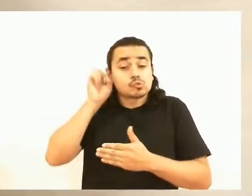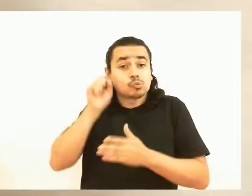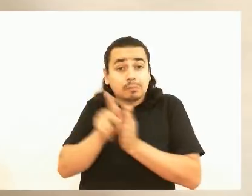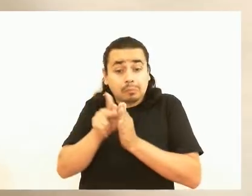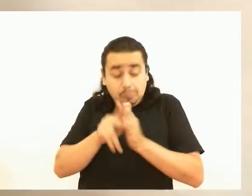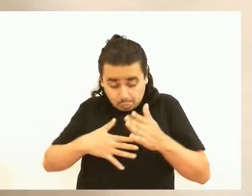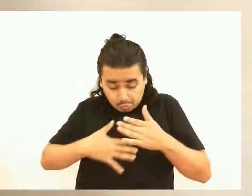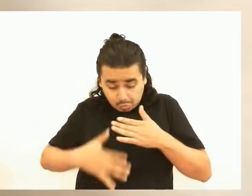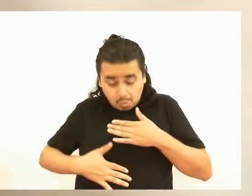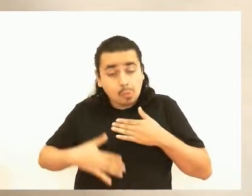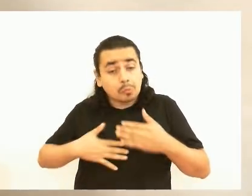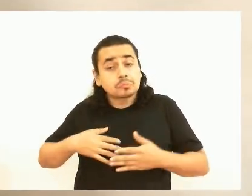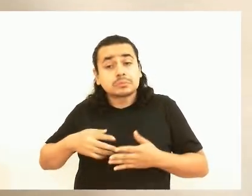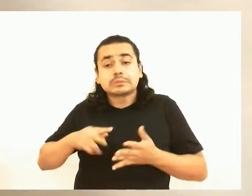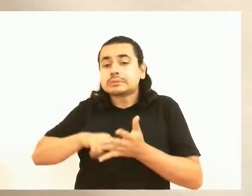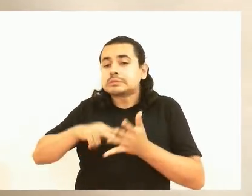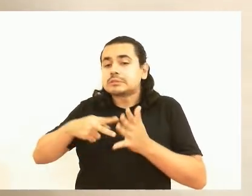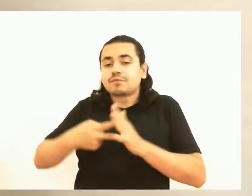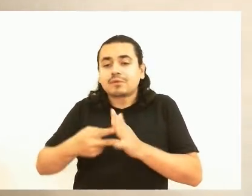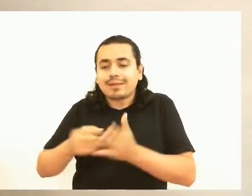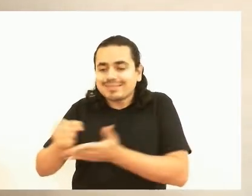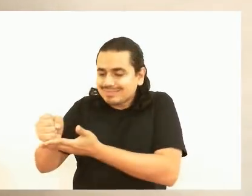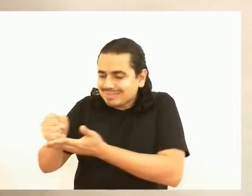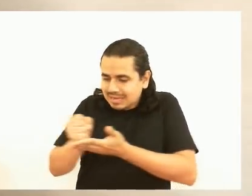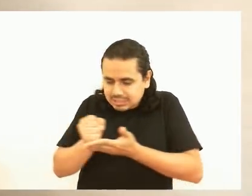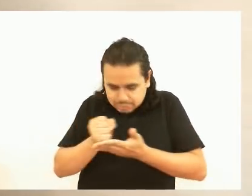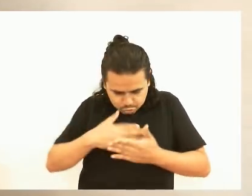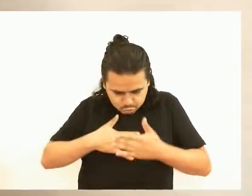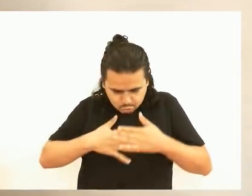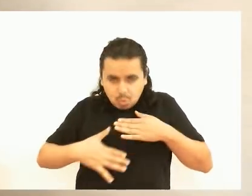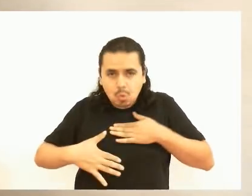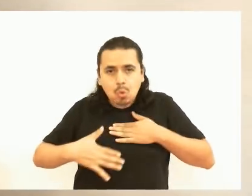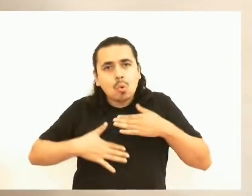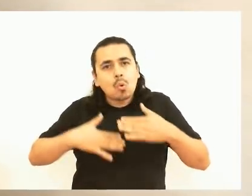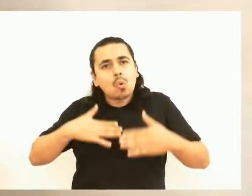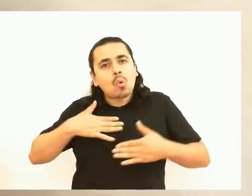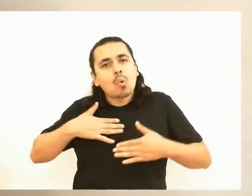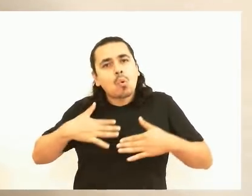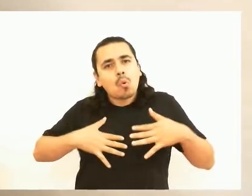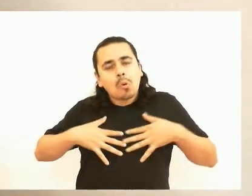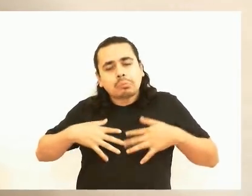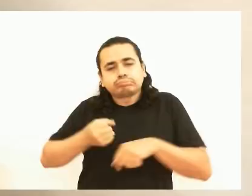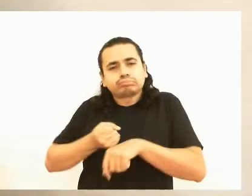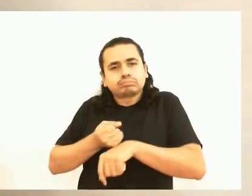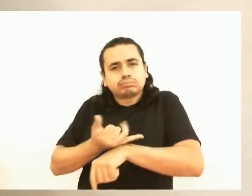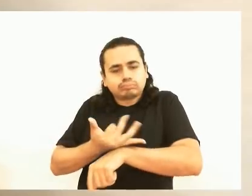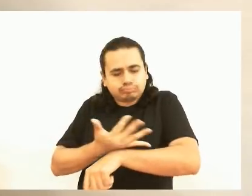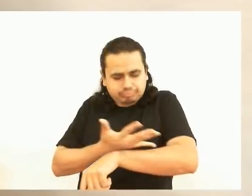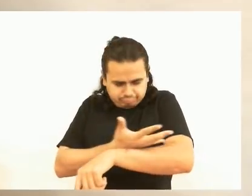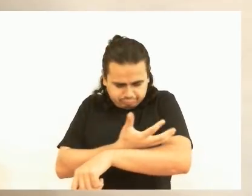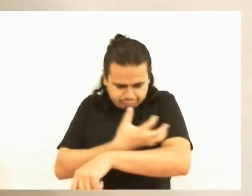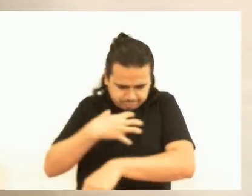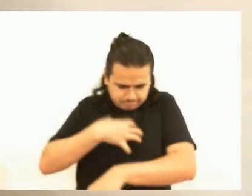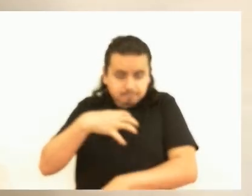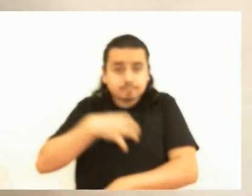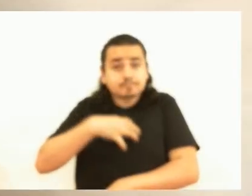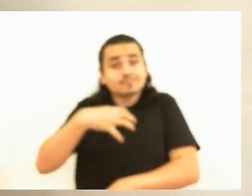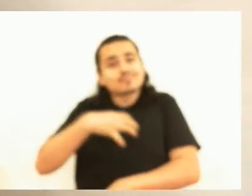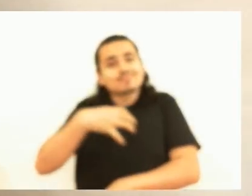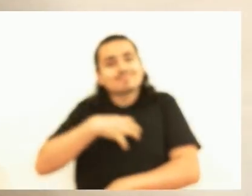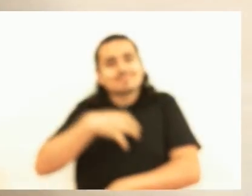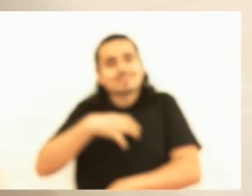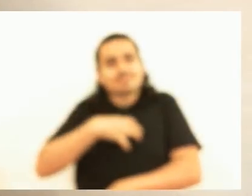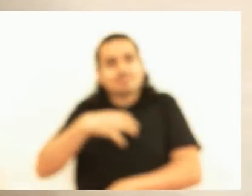você trazer o corpo sentido não é esse corpo sensível né a sensorialidade